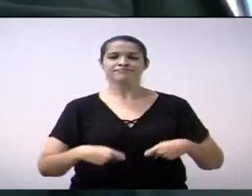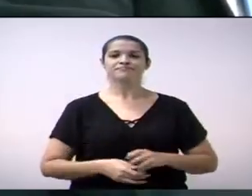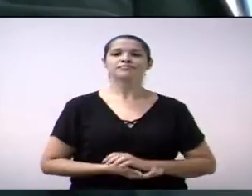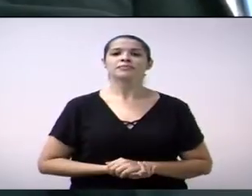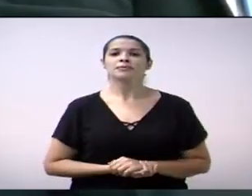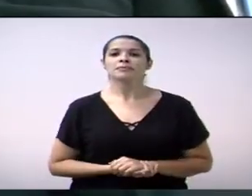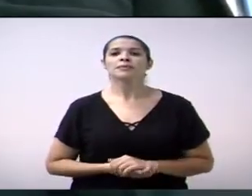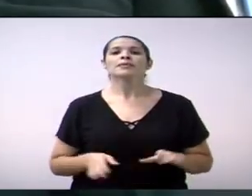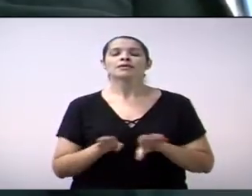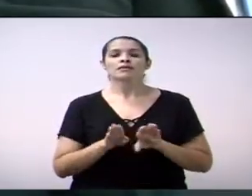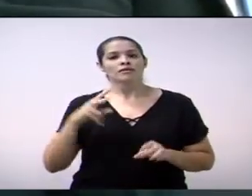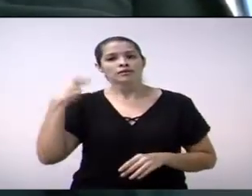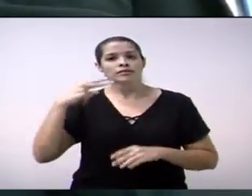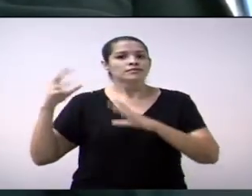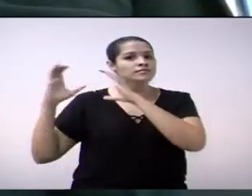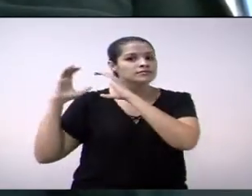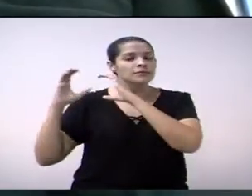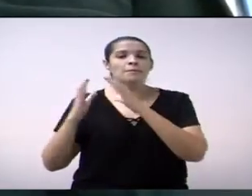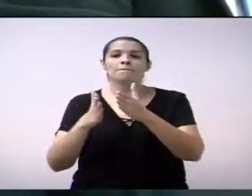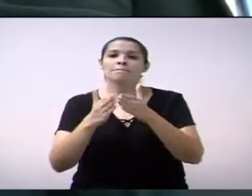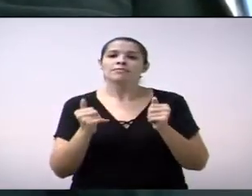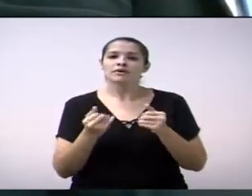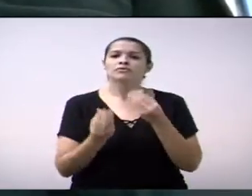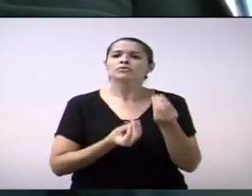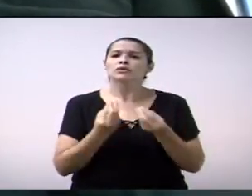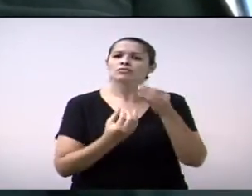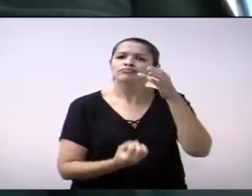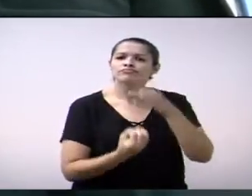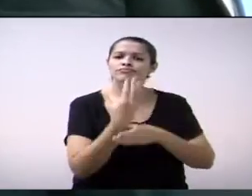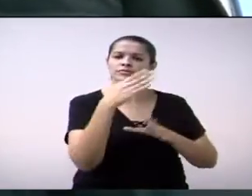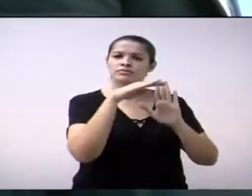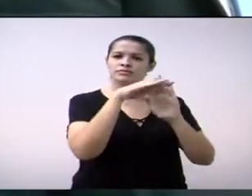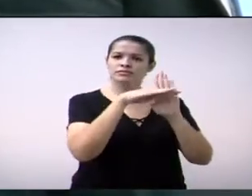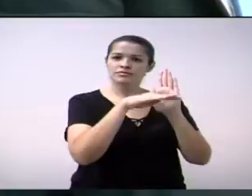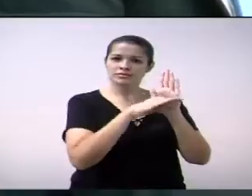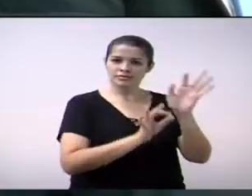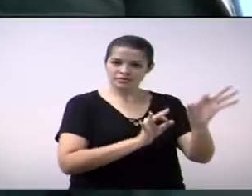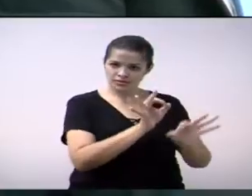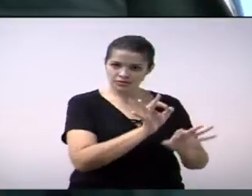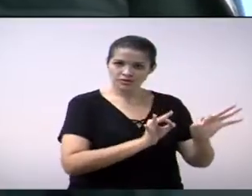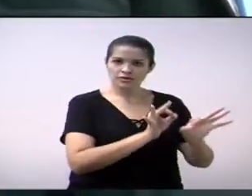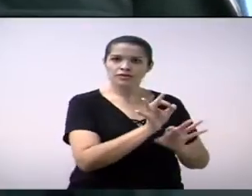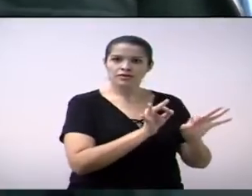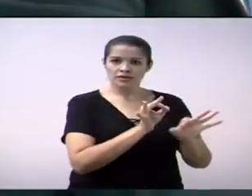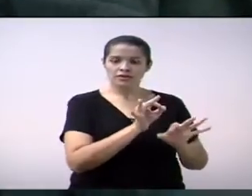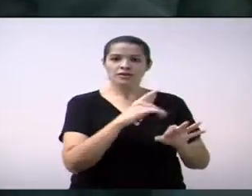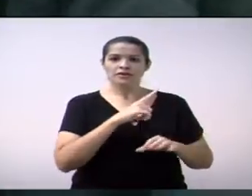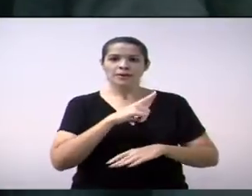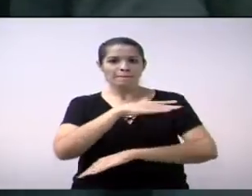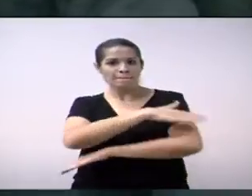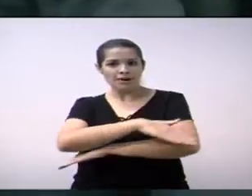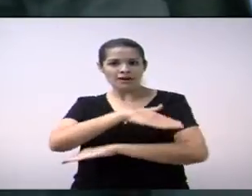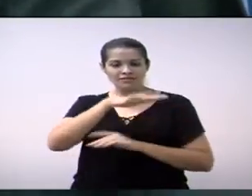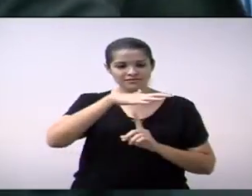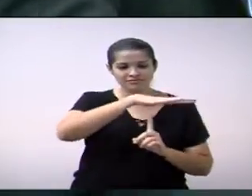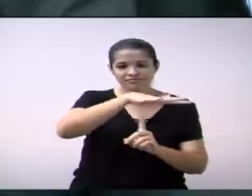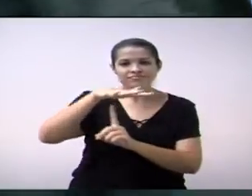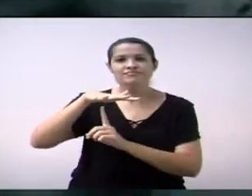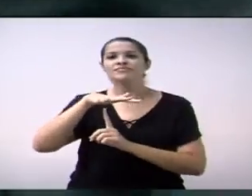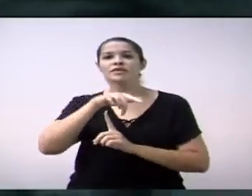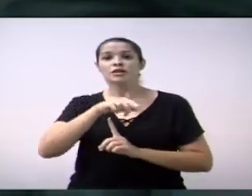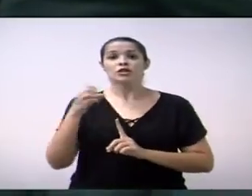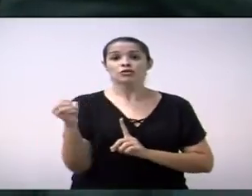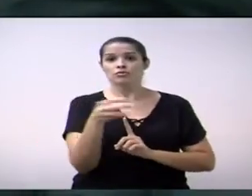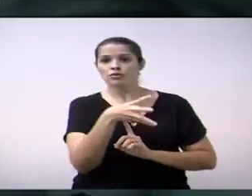sugerindo ao Executivo a elaboração de projeto de lei denominando Orlando Carlos Fávaro a Praça do Condomínio Alemac. De